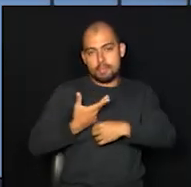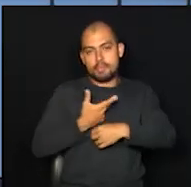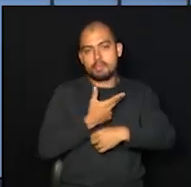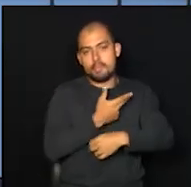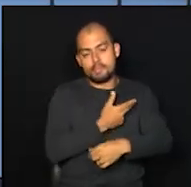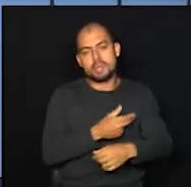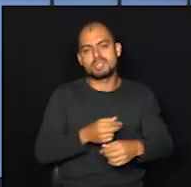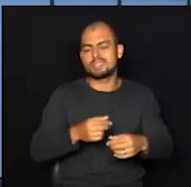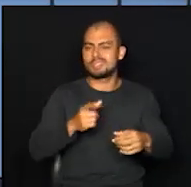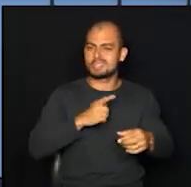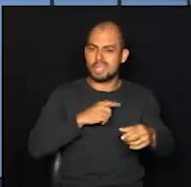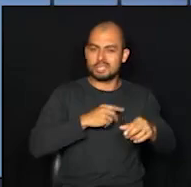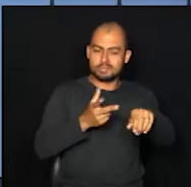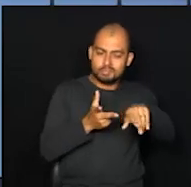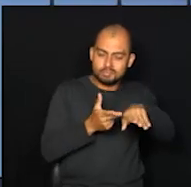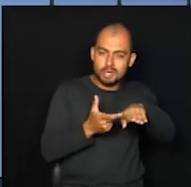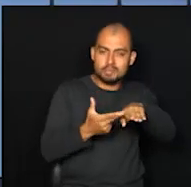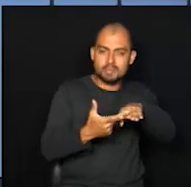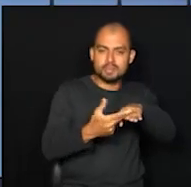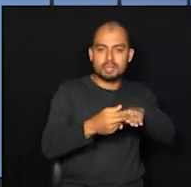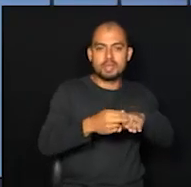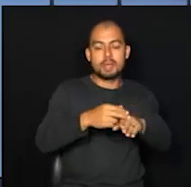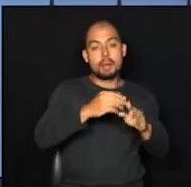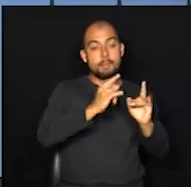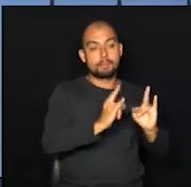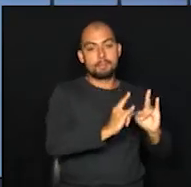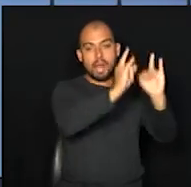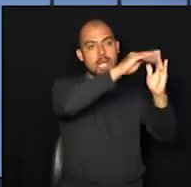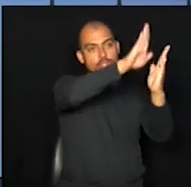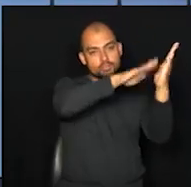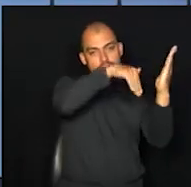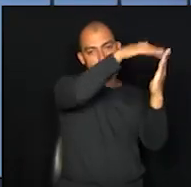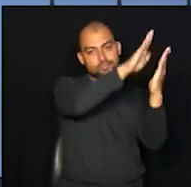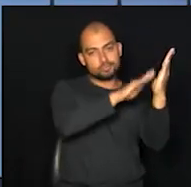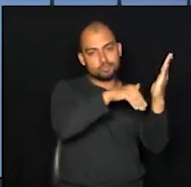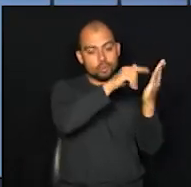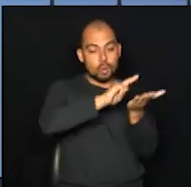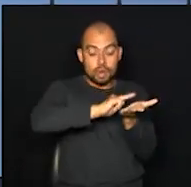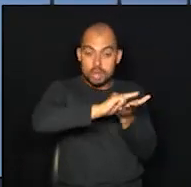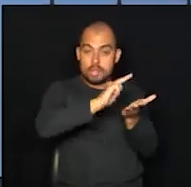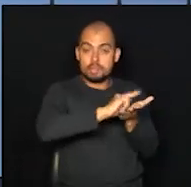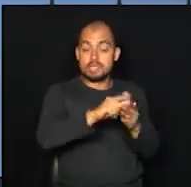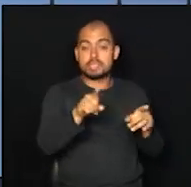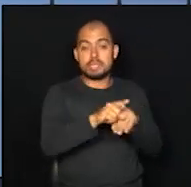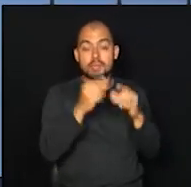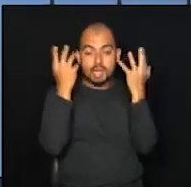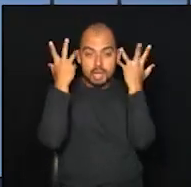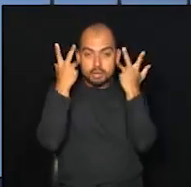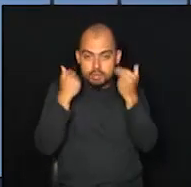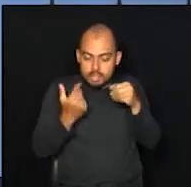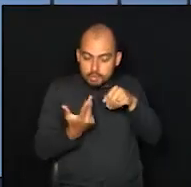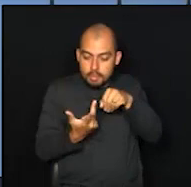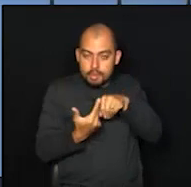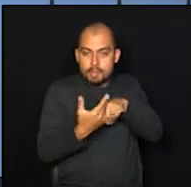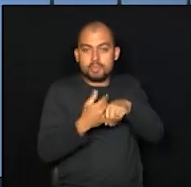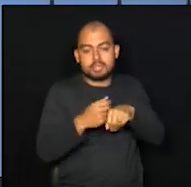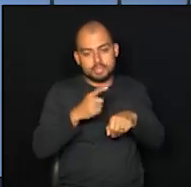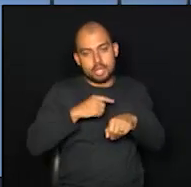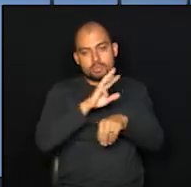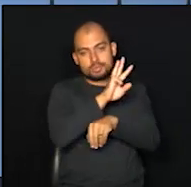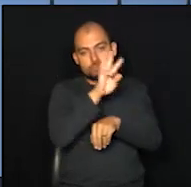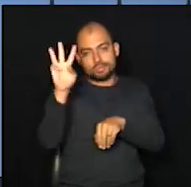e vagas também de pintor de edifícios, servente de limpeza, tosador de animais e todas você encontra, então,